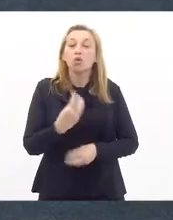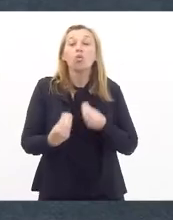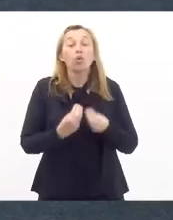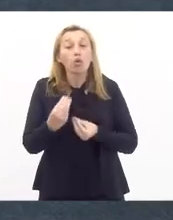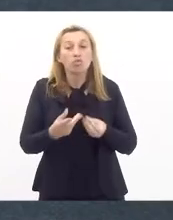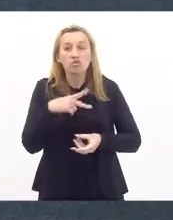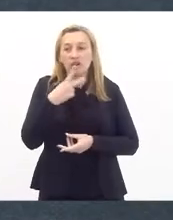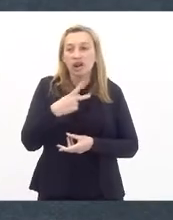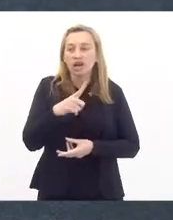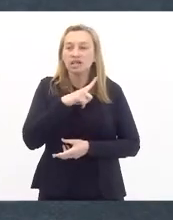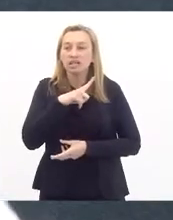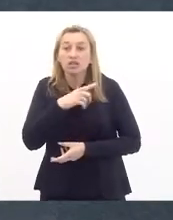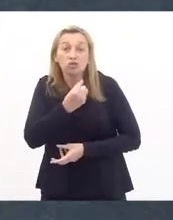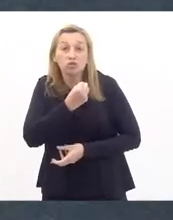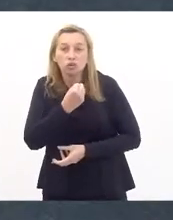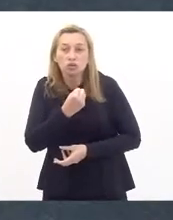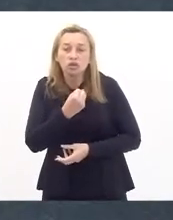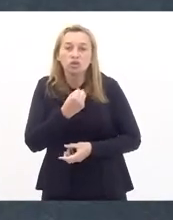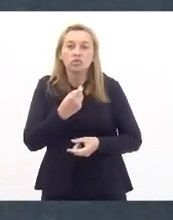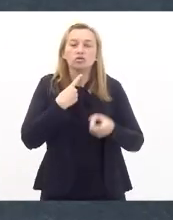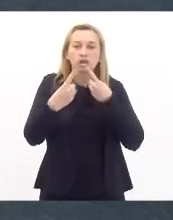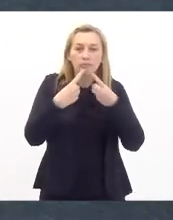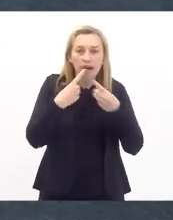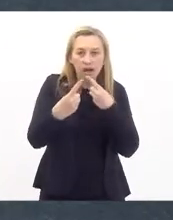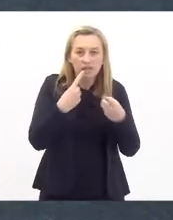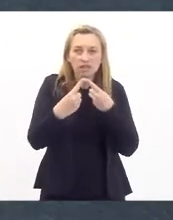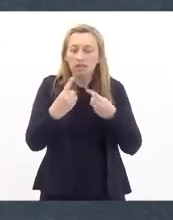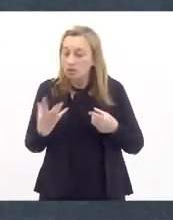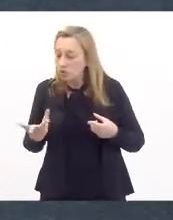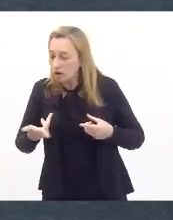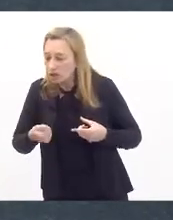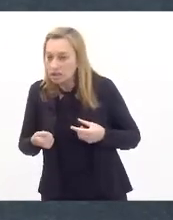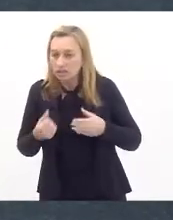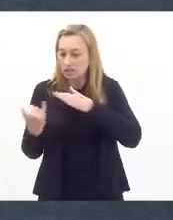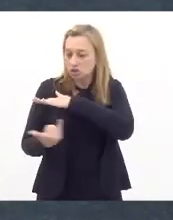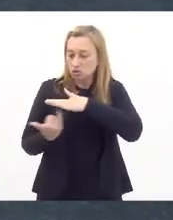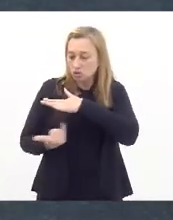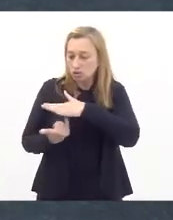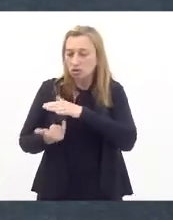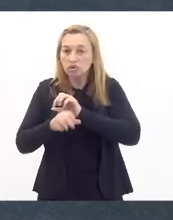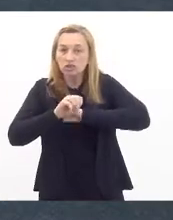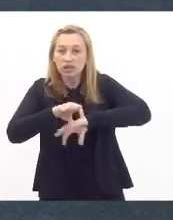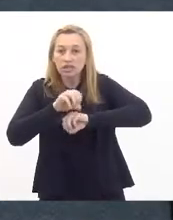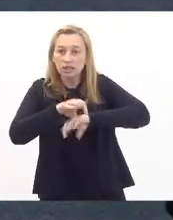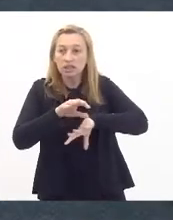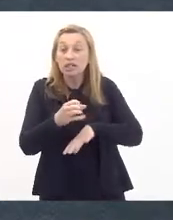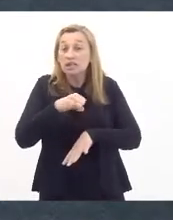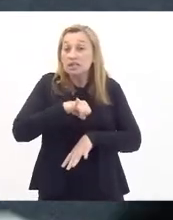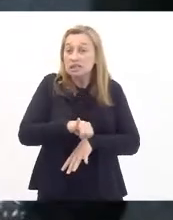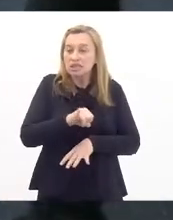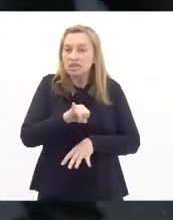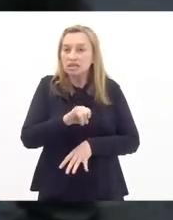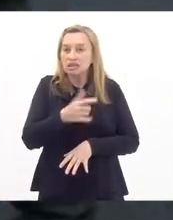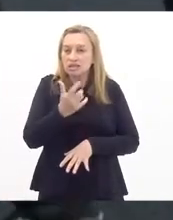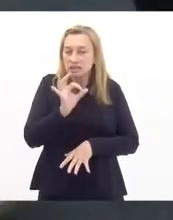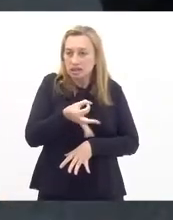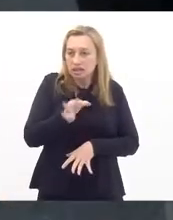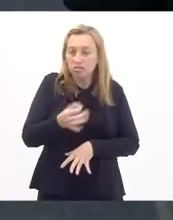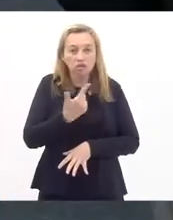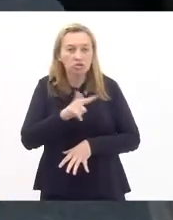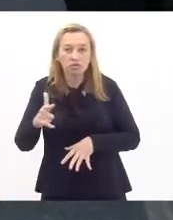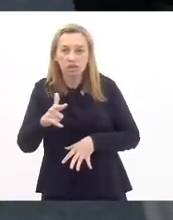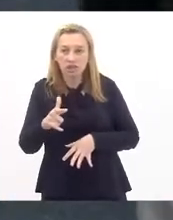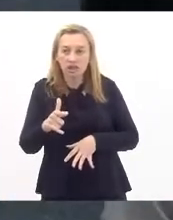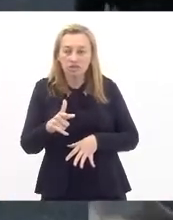dizer que houve quórum né que houve debate qualificado nas instituições de ensino se Justamente não houve a participação